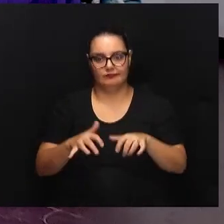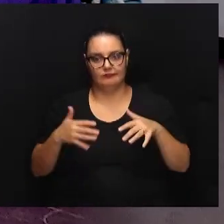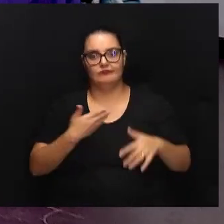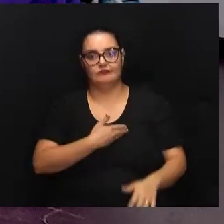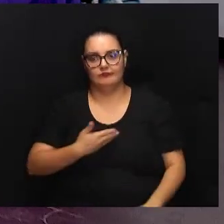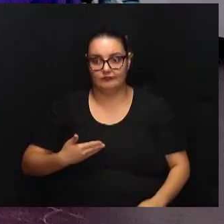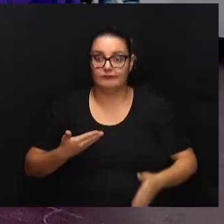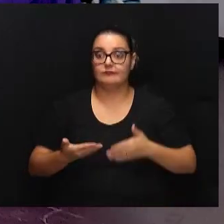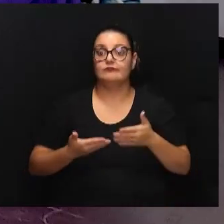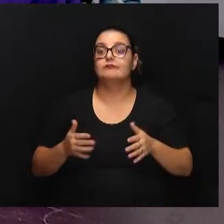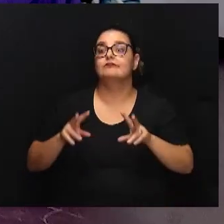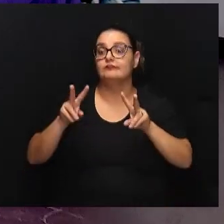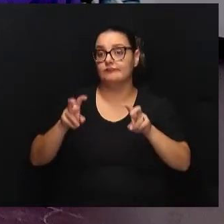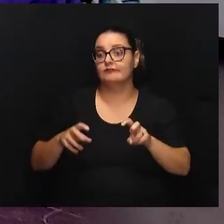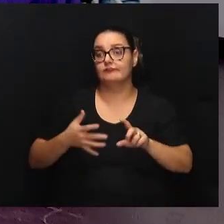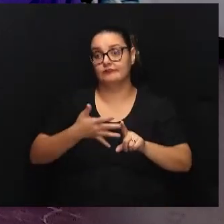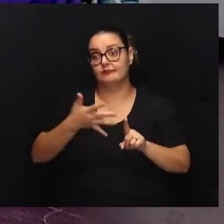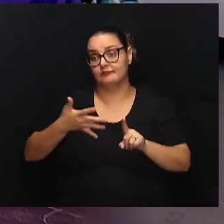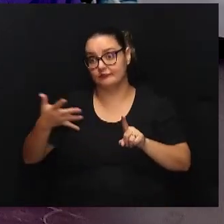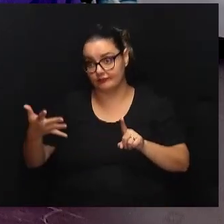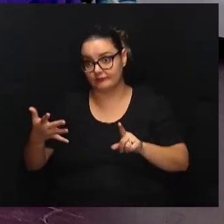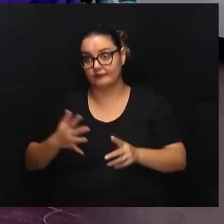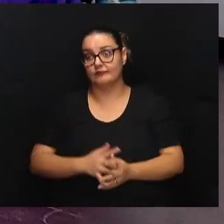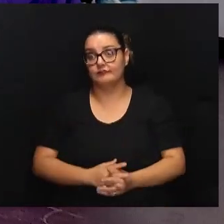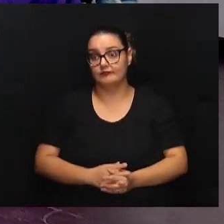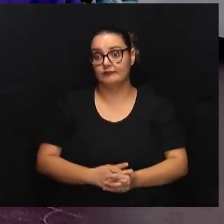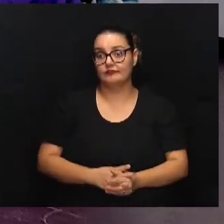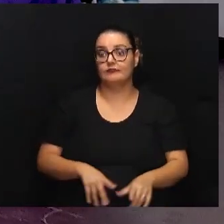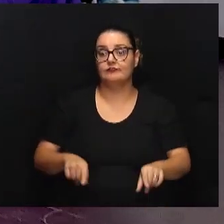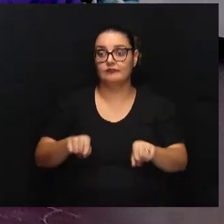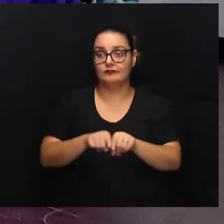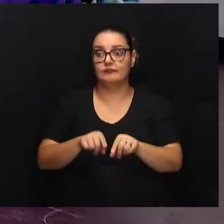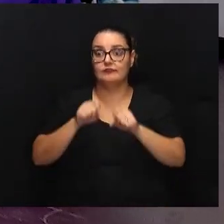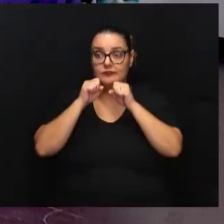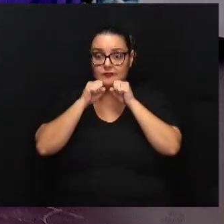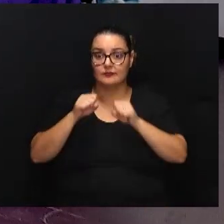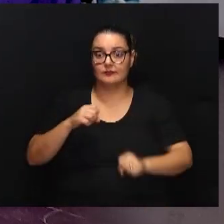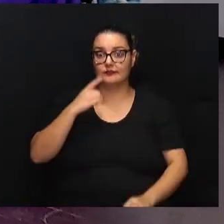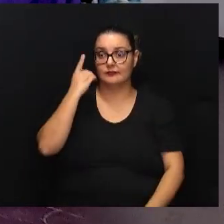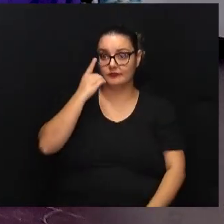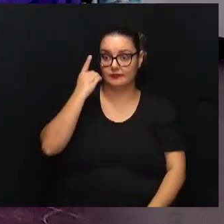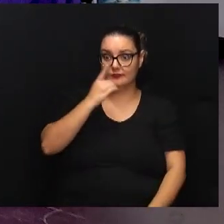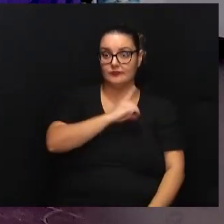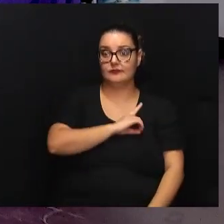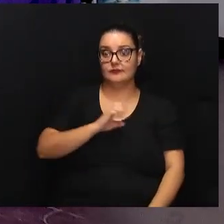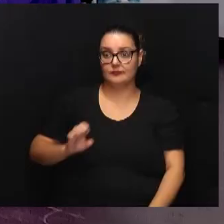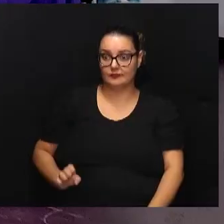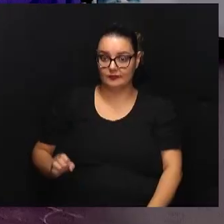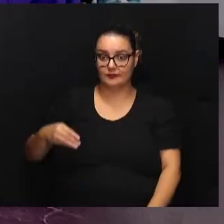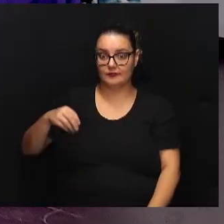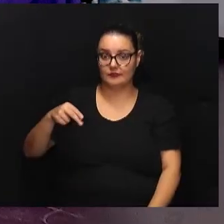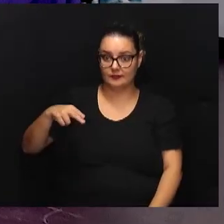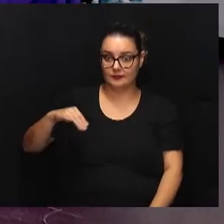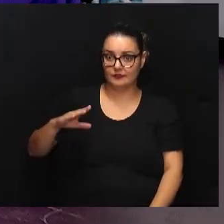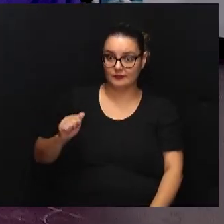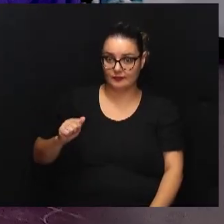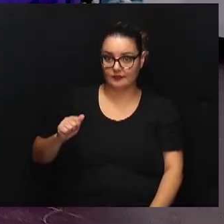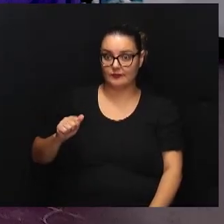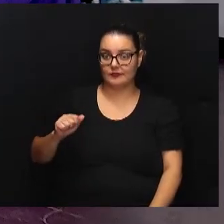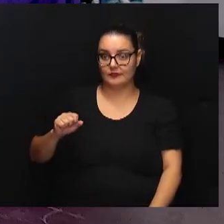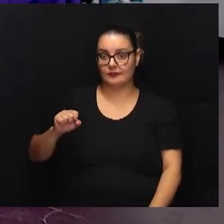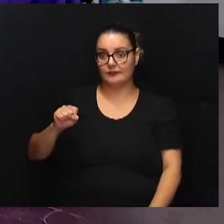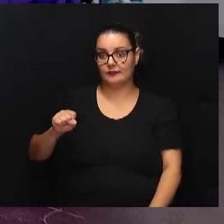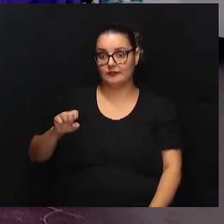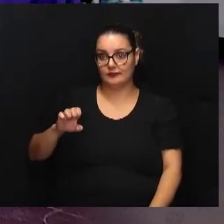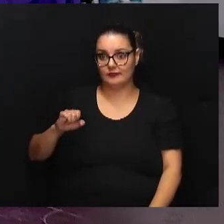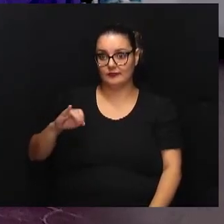pequenas e conservadoras, chamar uma audiência pública para tratar sobre a pauta LGBTQIAP+. Também sou assessor da deputada estadual Mônica